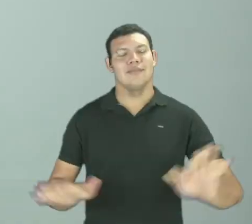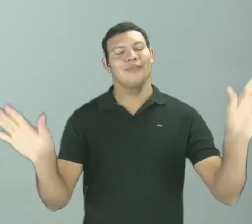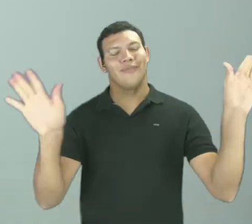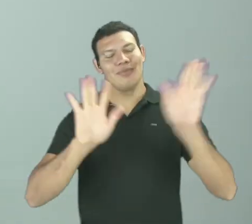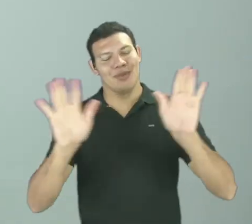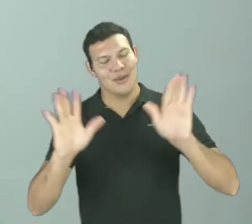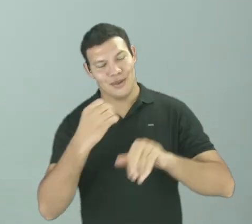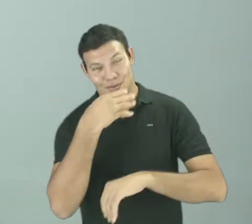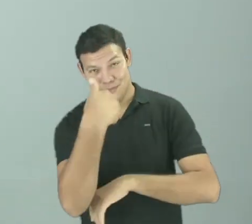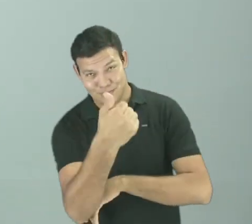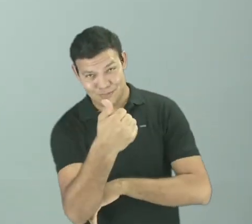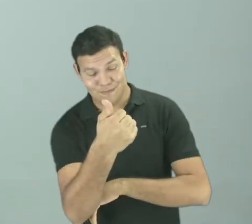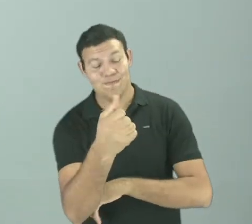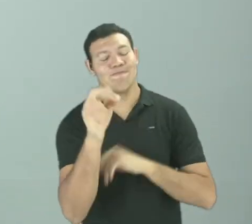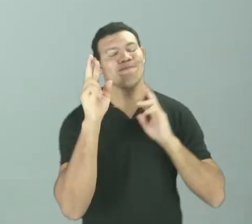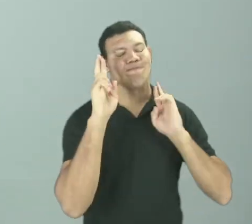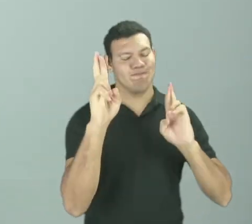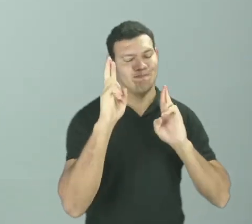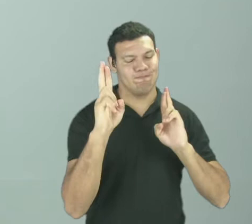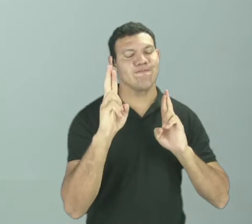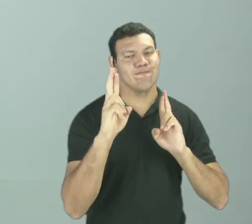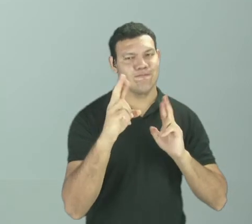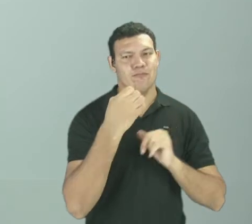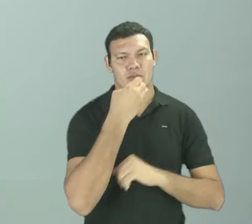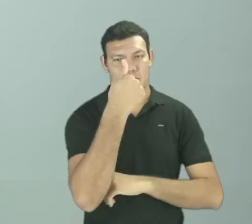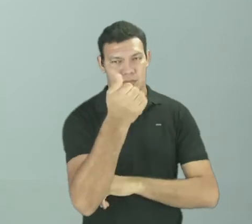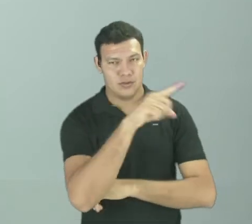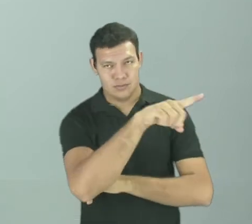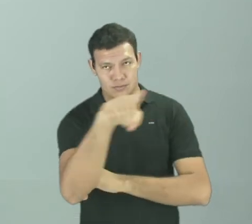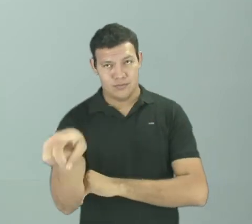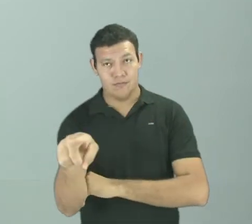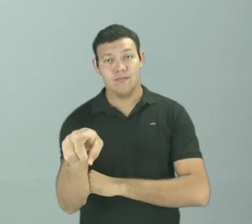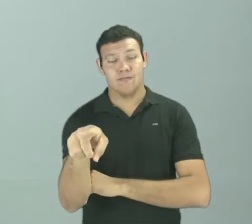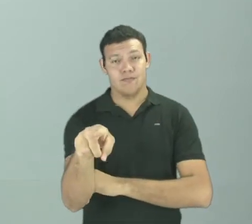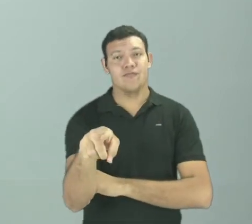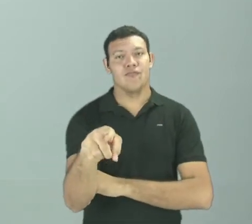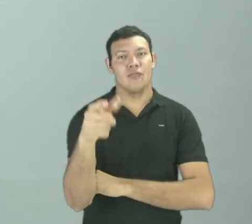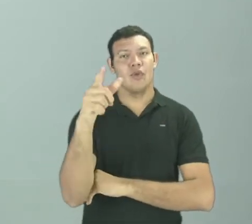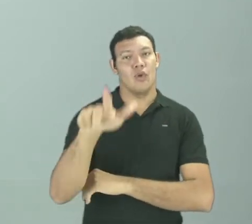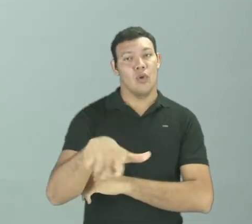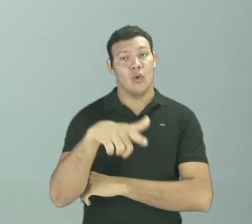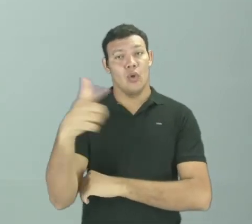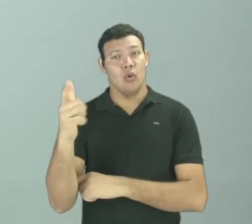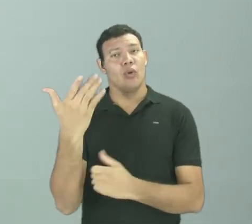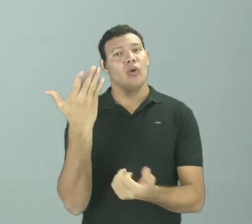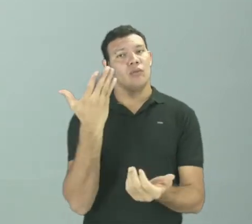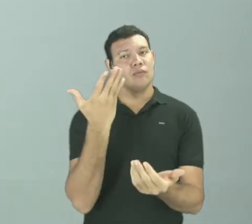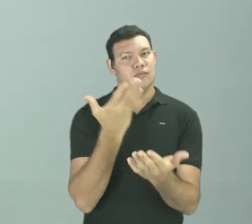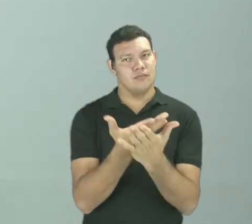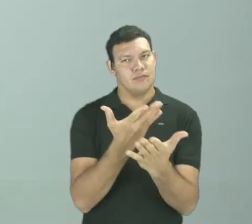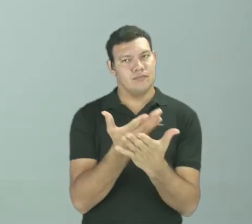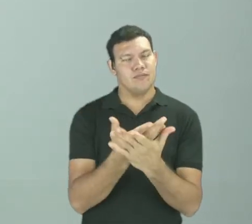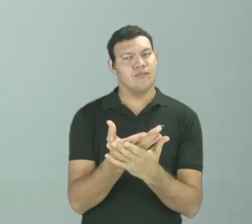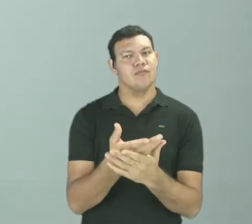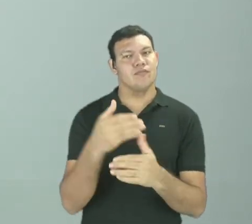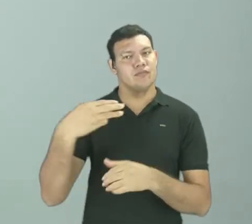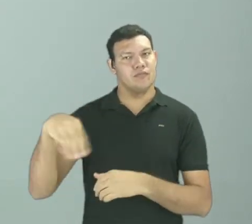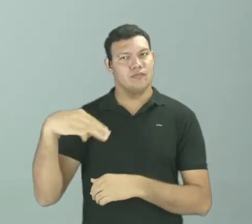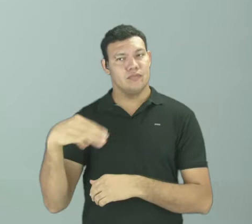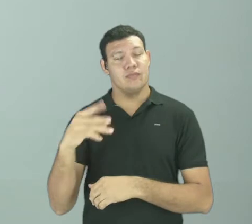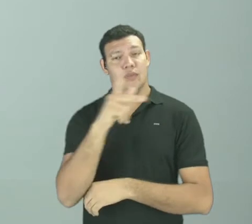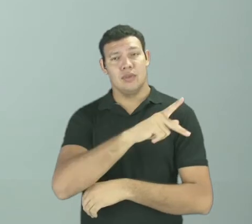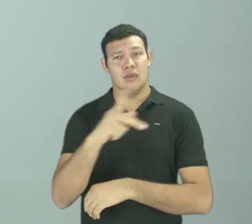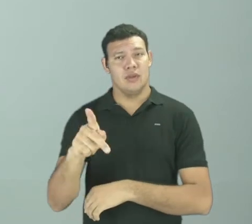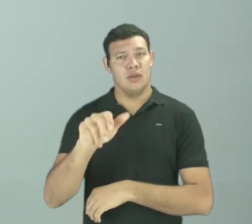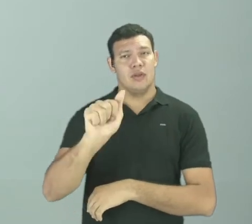Olá pessoal, tudo bem? Eu espero que esteja tudo bem com vocês. Nós vamos a mais uma aula de matemática. Meu nome é professor Bartô e o